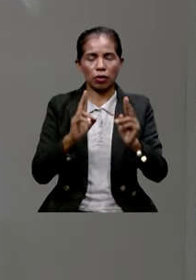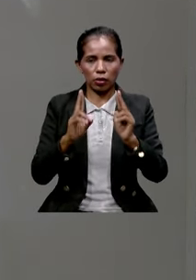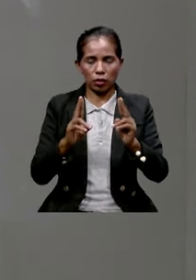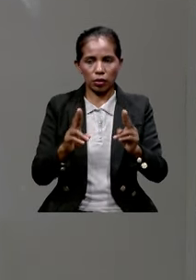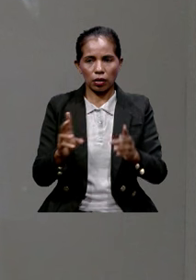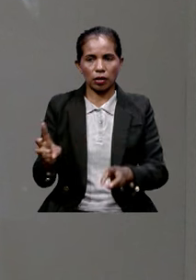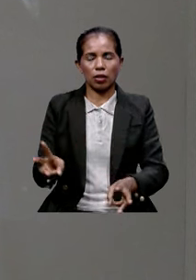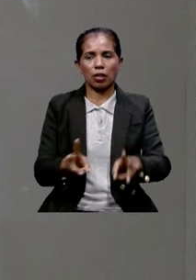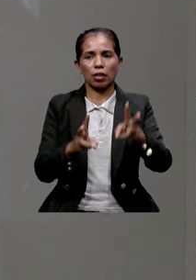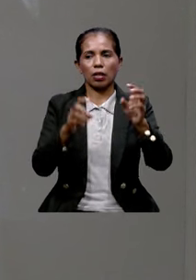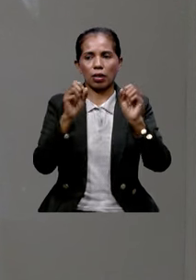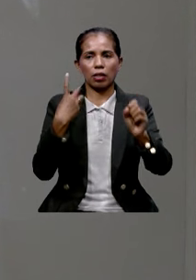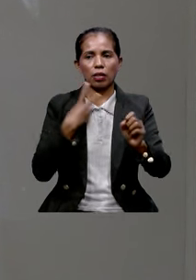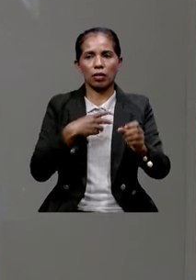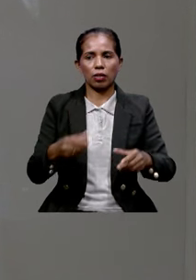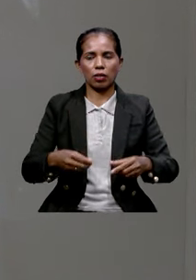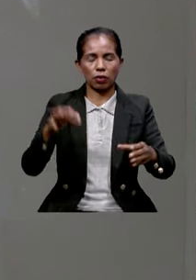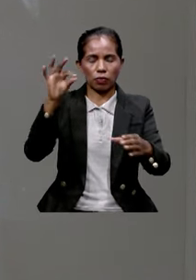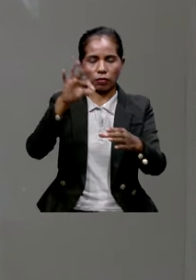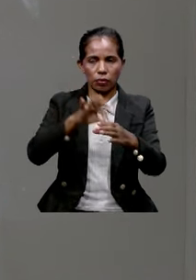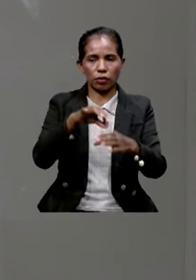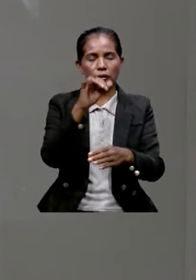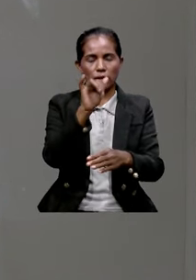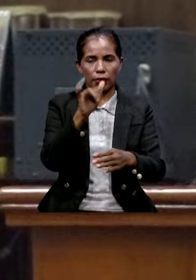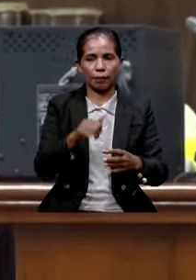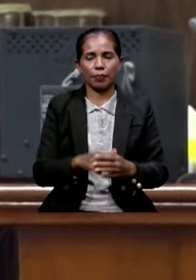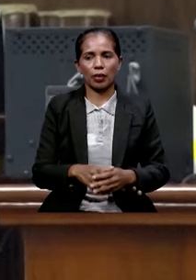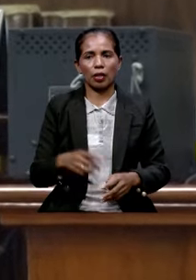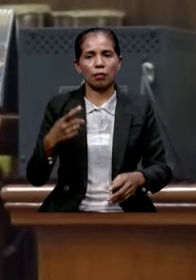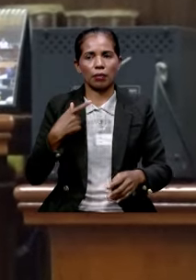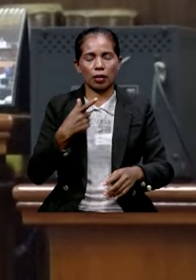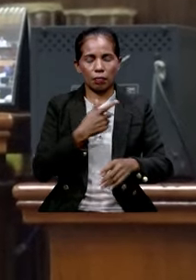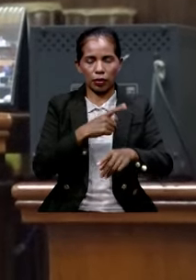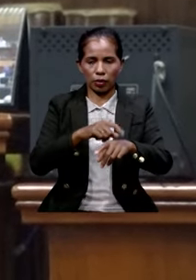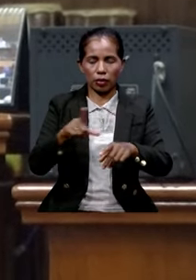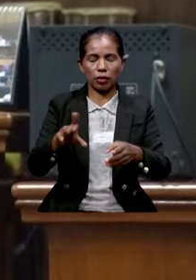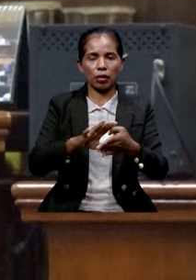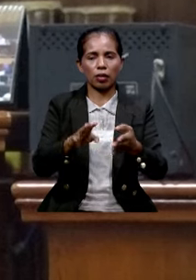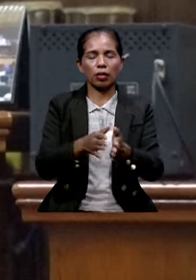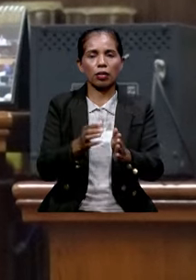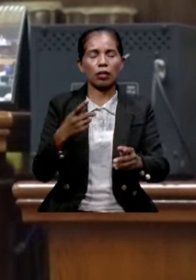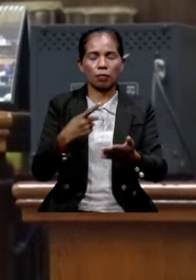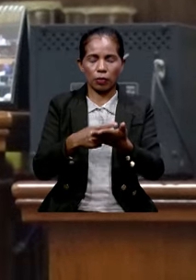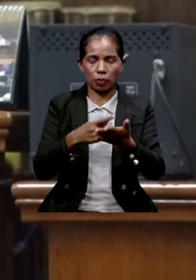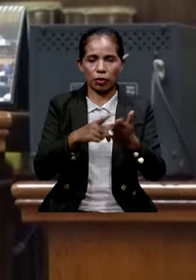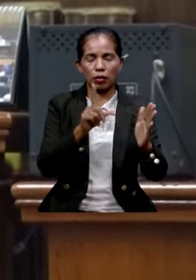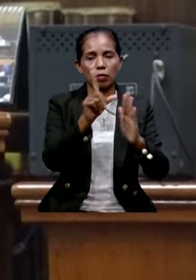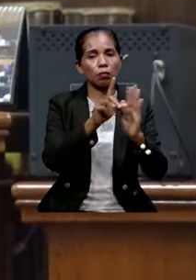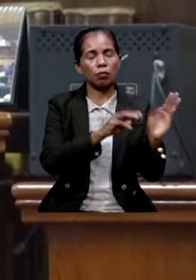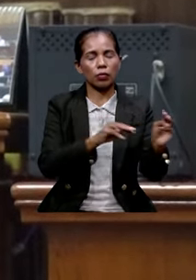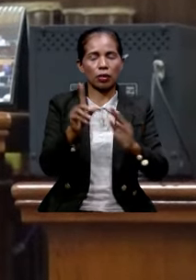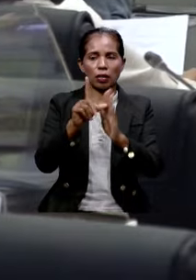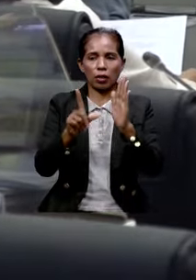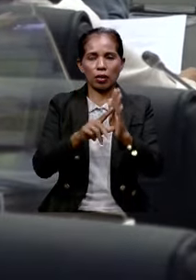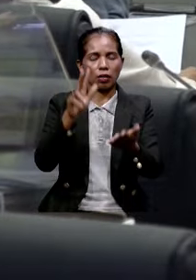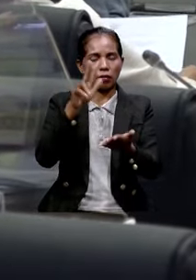dalan dunino. Meresi ita tu fo votus a favor. Iha plenaria Parlamento Nasional pedi di urgensi ba proposta alterasaun leikat ne pasa